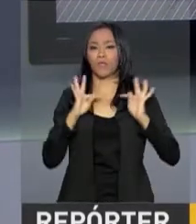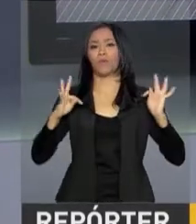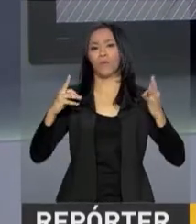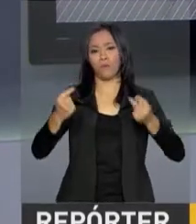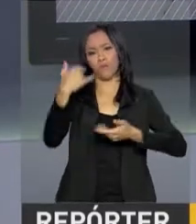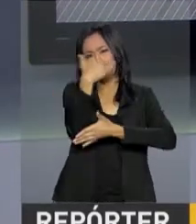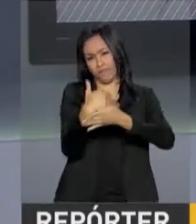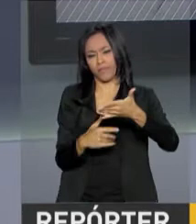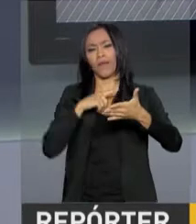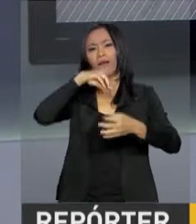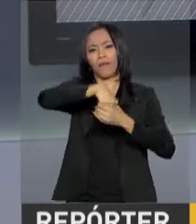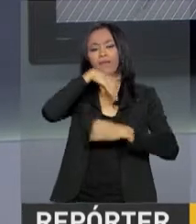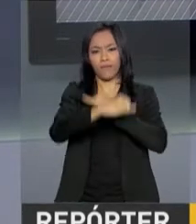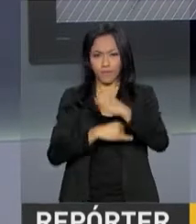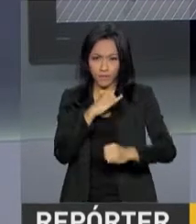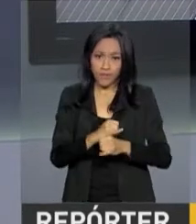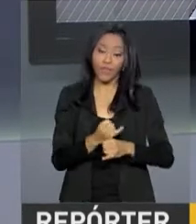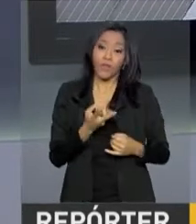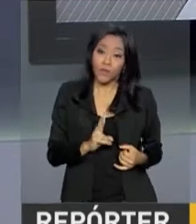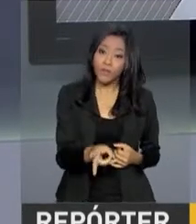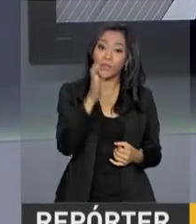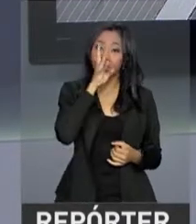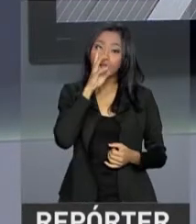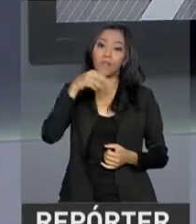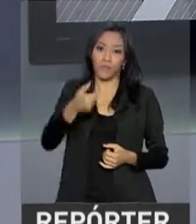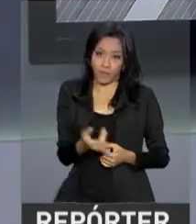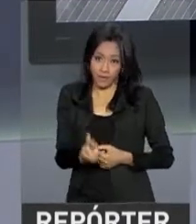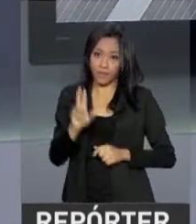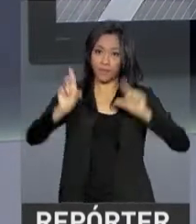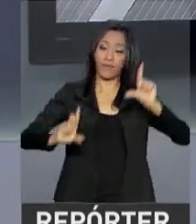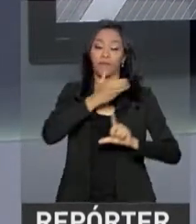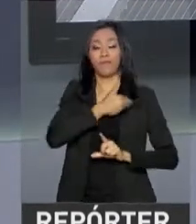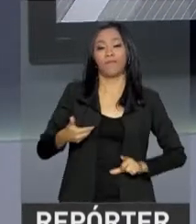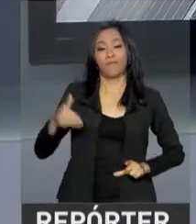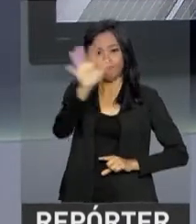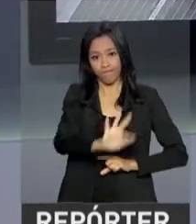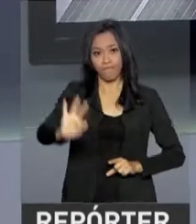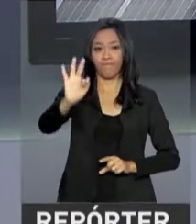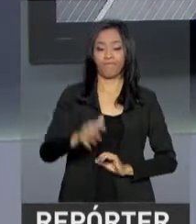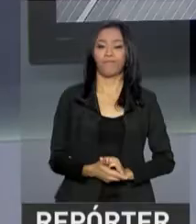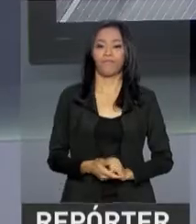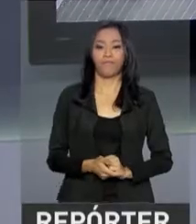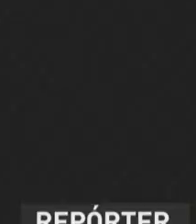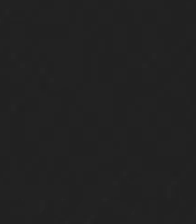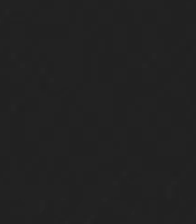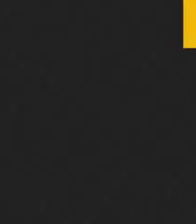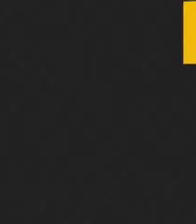também está na página da nbr na internet continue com a gente aqui na nbr a tv do governo federal